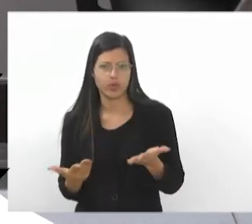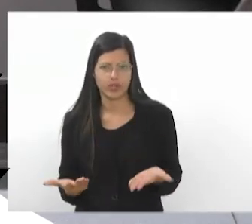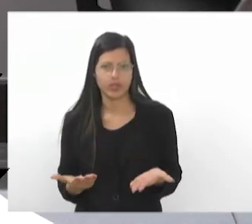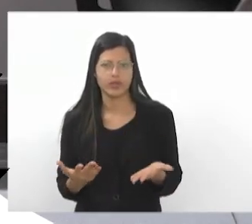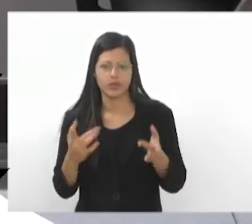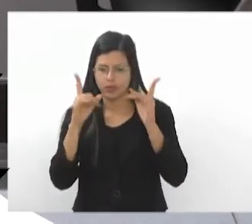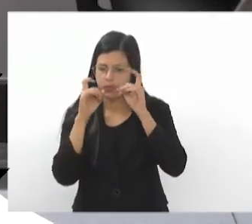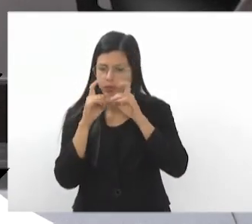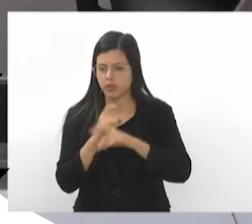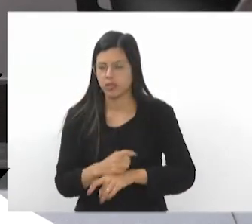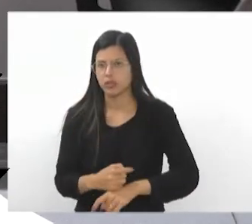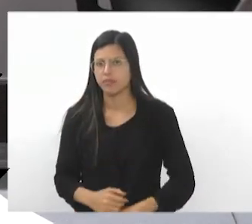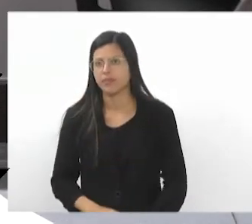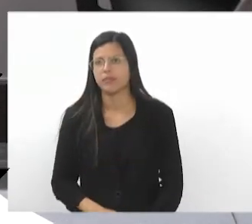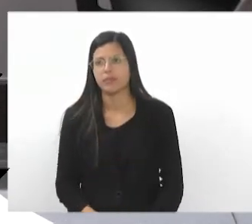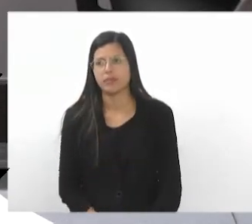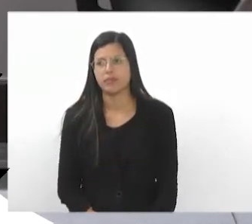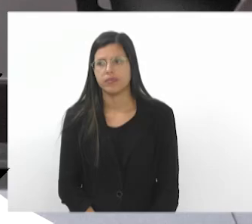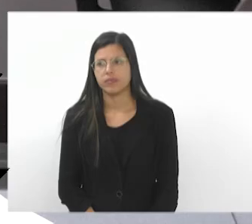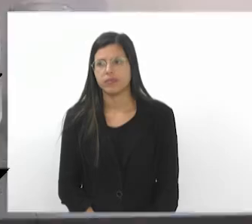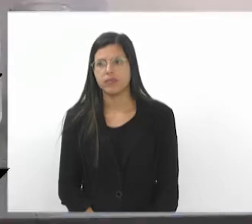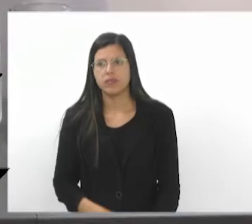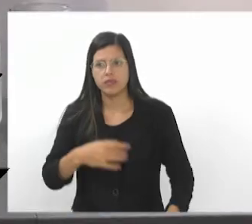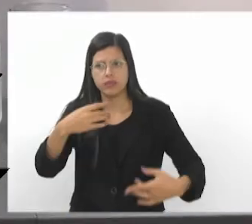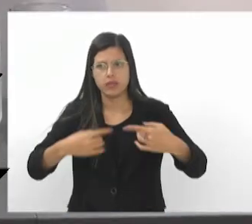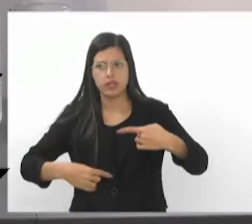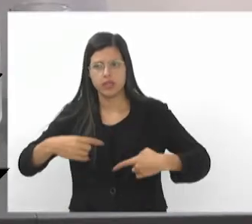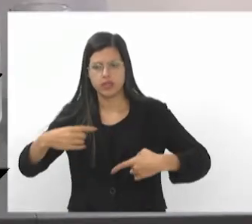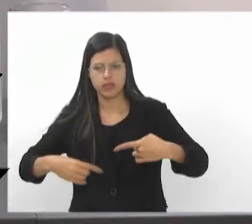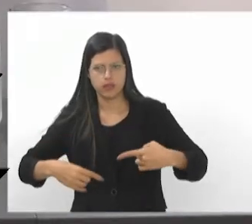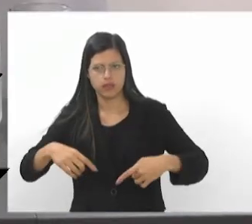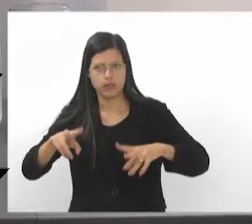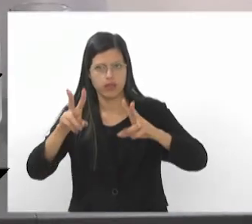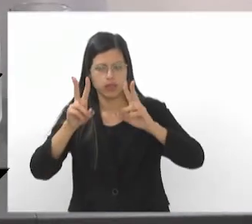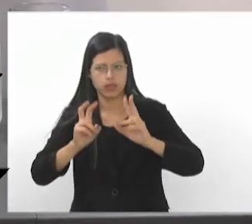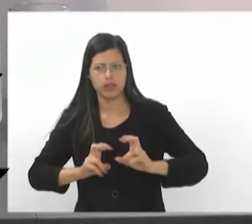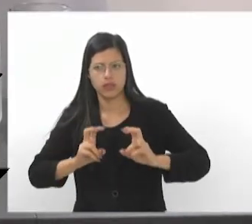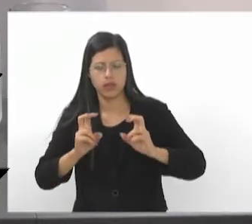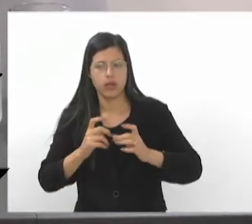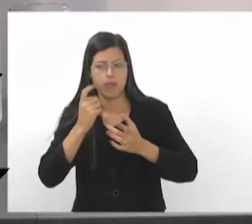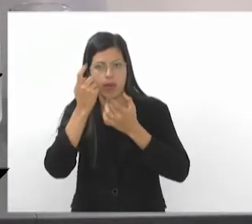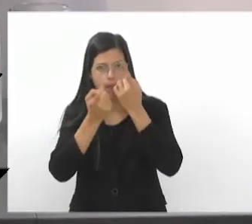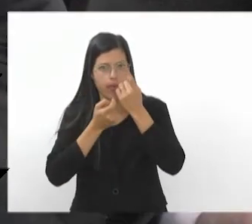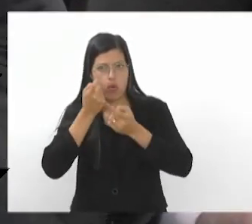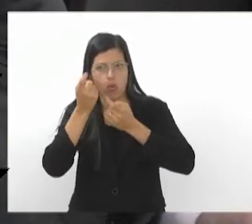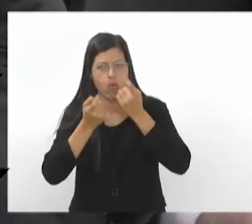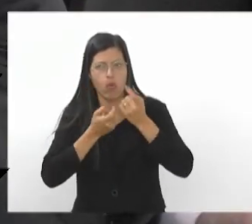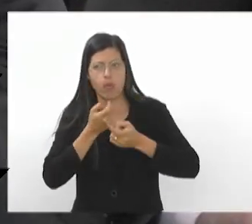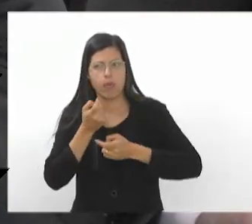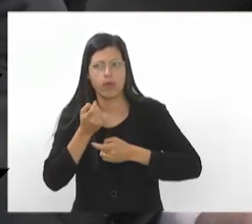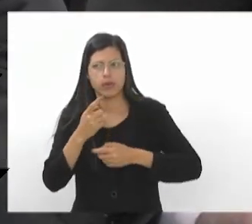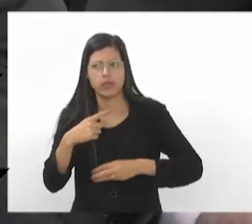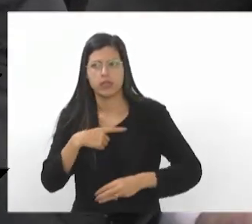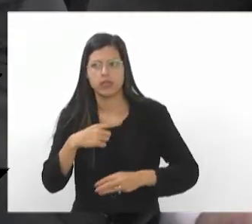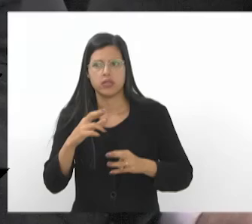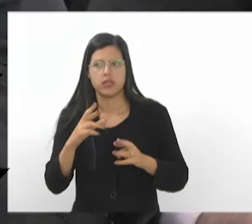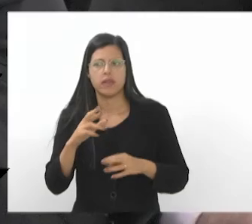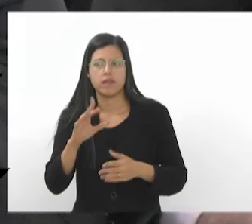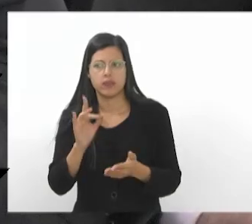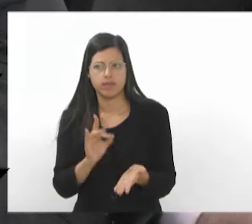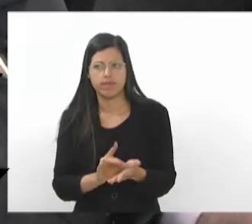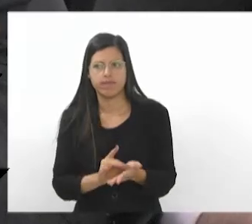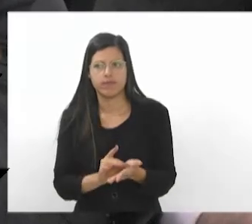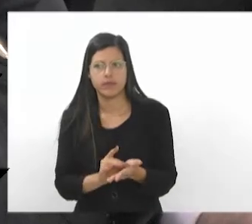Acontece, presidente, só uma pequena discussão ainda nesse tema. O que me preocupa ainda mais, a gente teve realmente